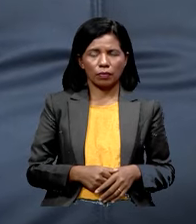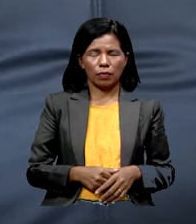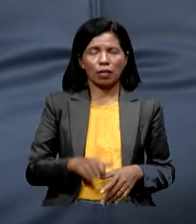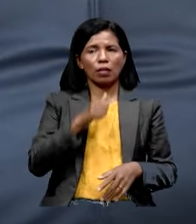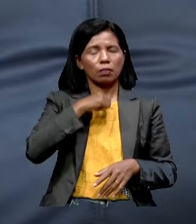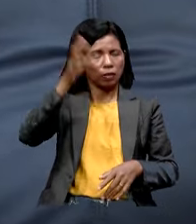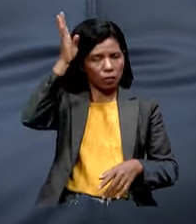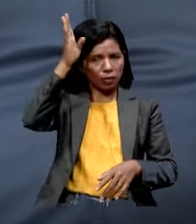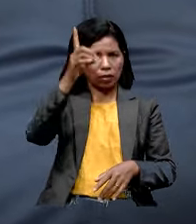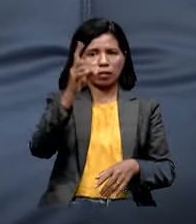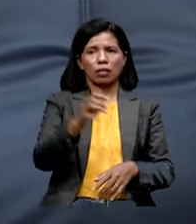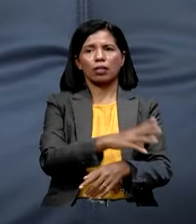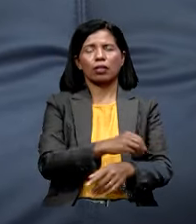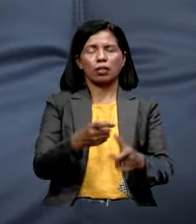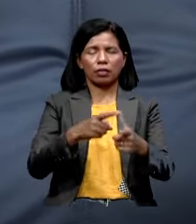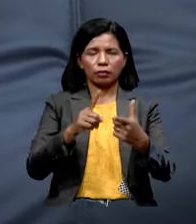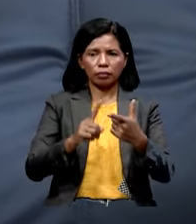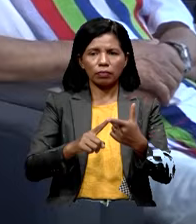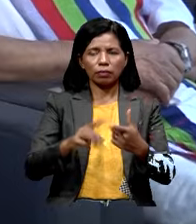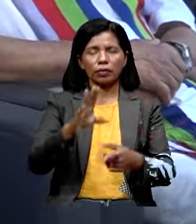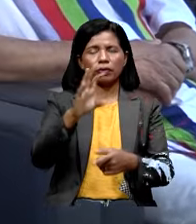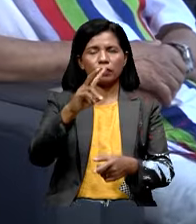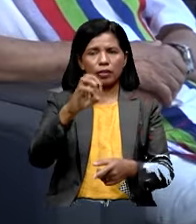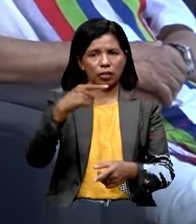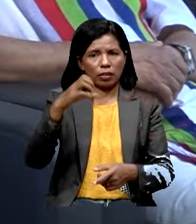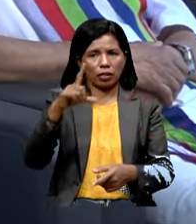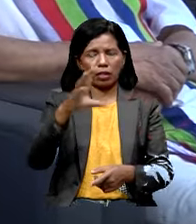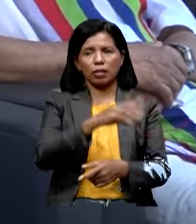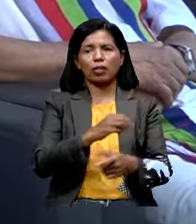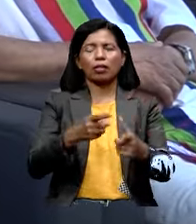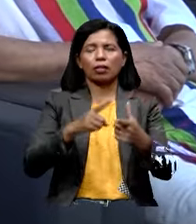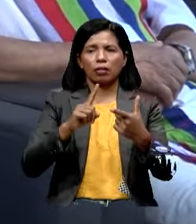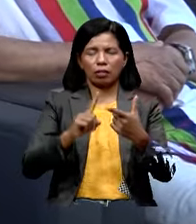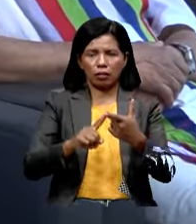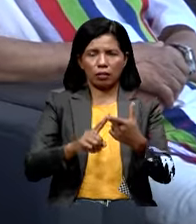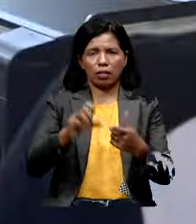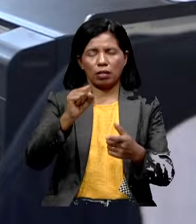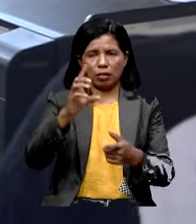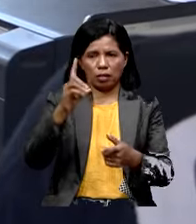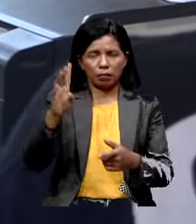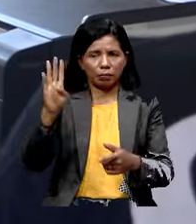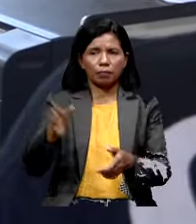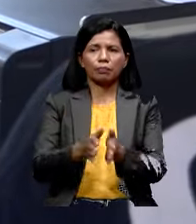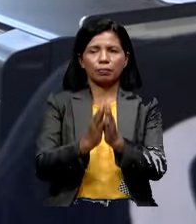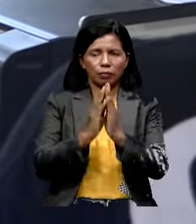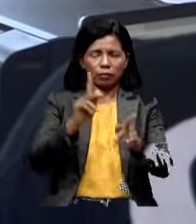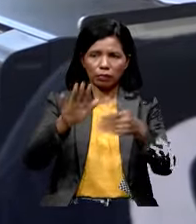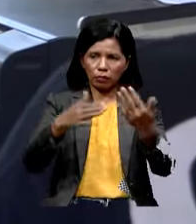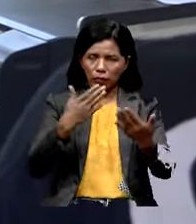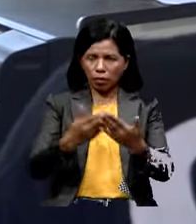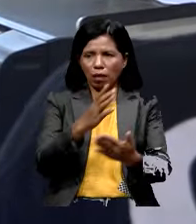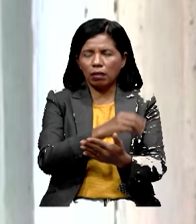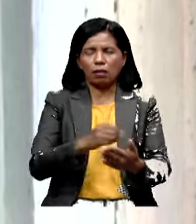Arcebispo Arquidiocese Metropolitana Dili, Dom Virgílio Cardeal do Carmo da Silva, STB, Russo Serane Sirhoto,